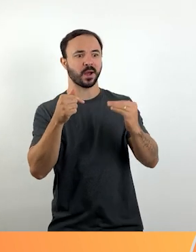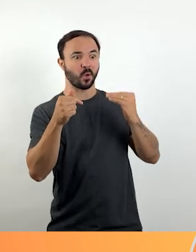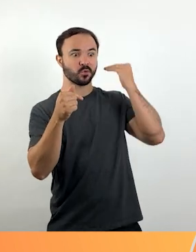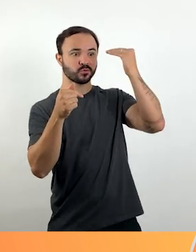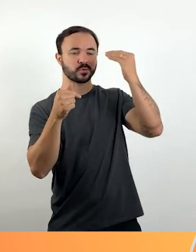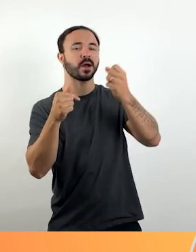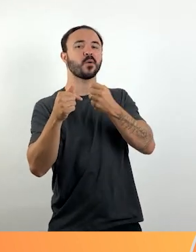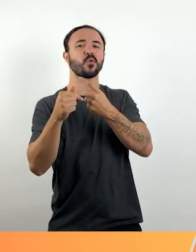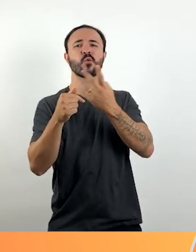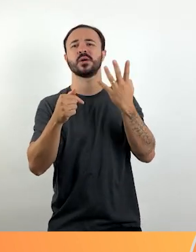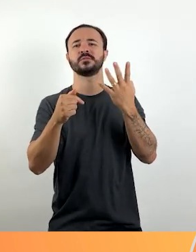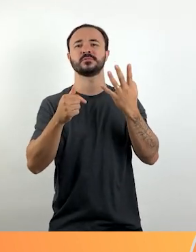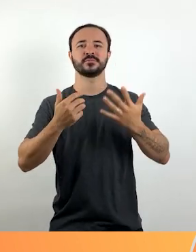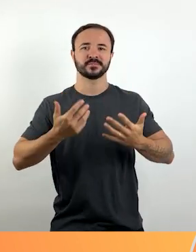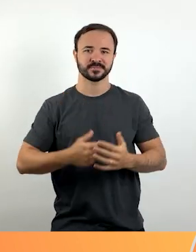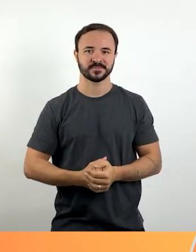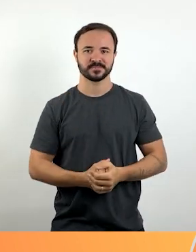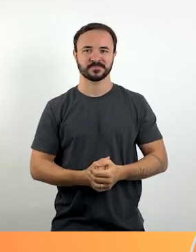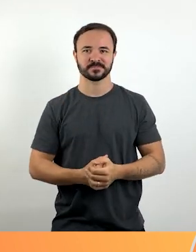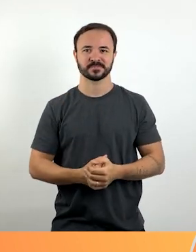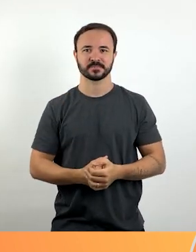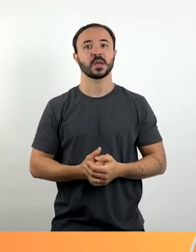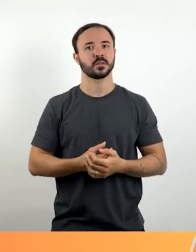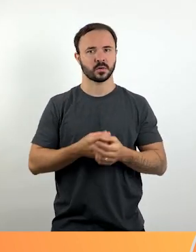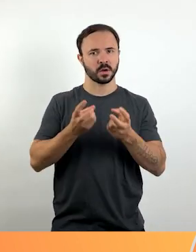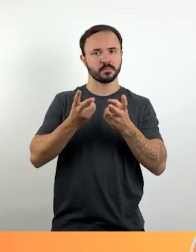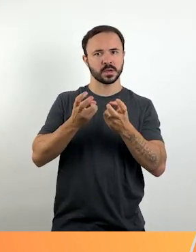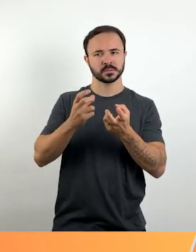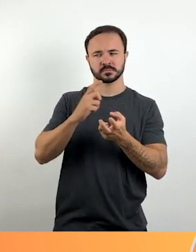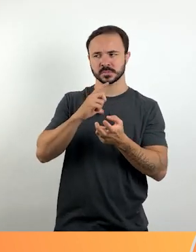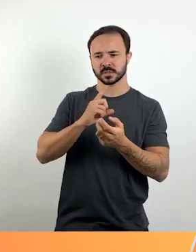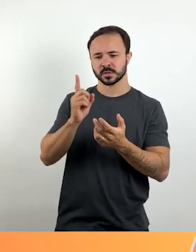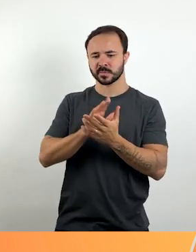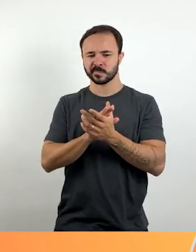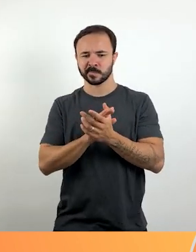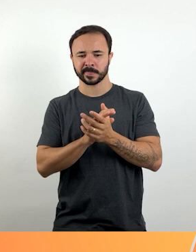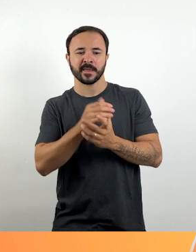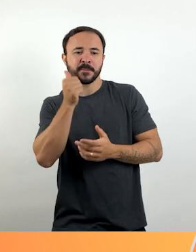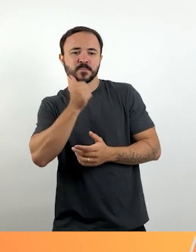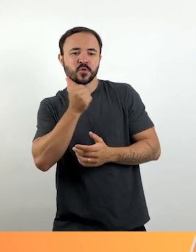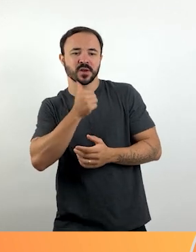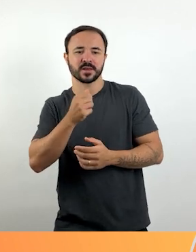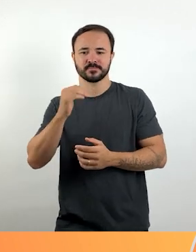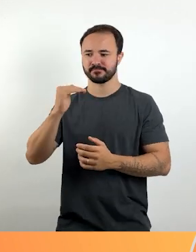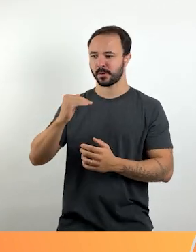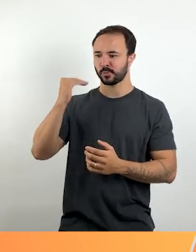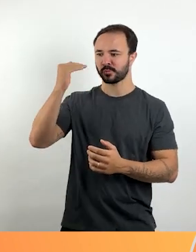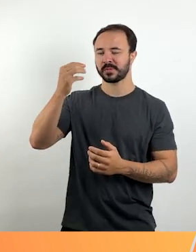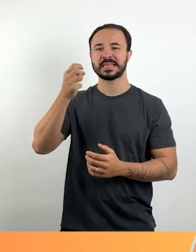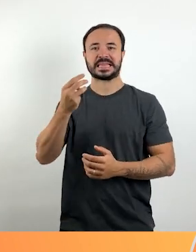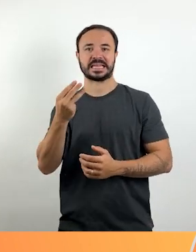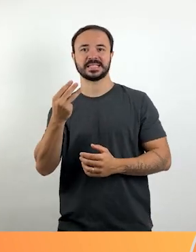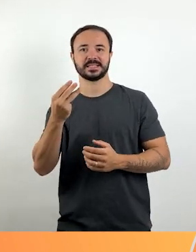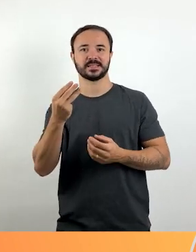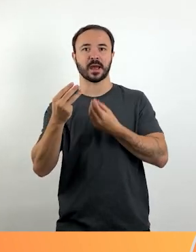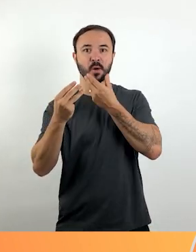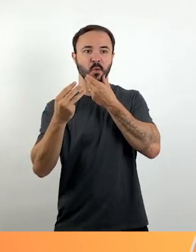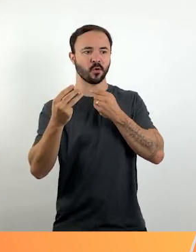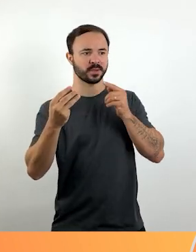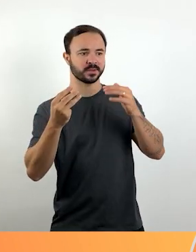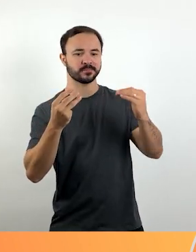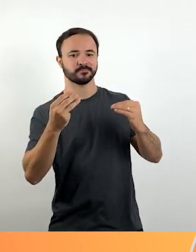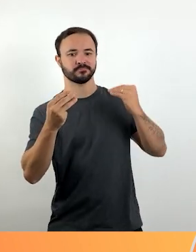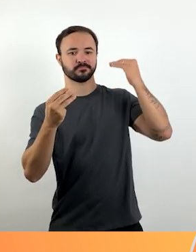Olha só, nós observamos que, como ele falou, Maria está a 3 metros do solo e Paulo está a 5 metros